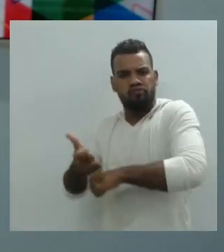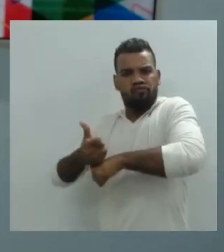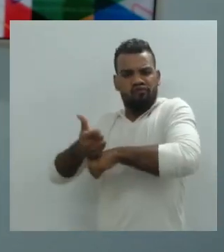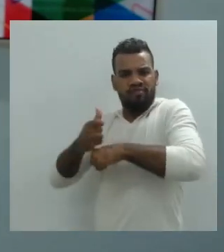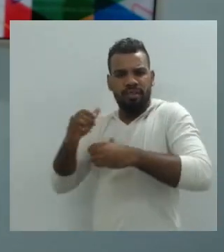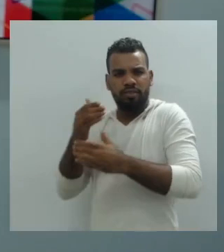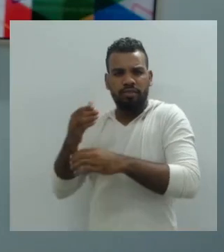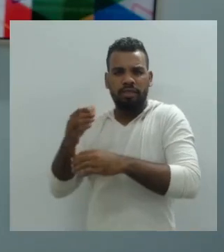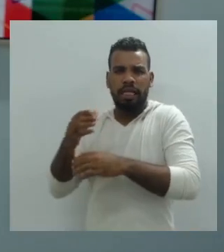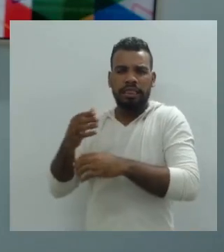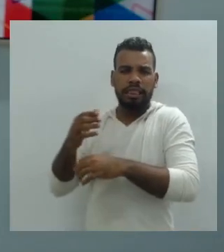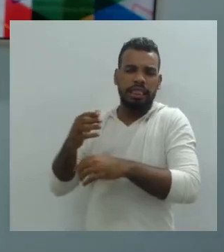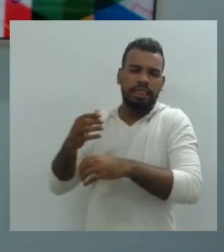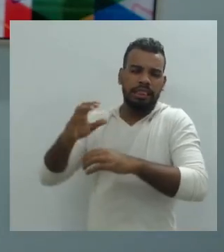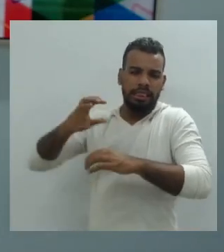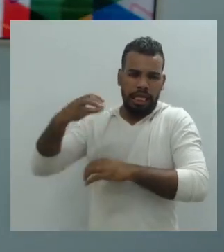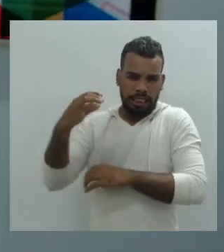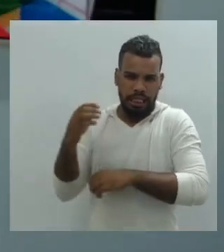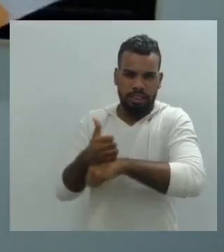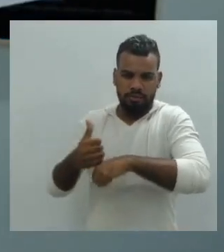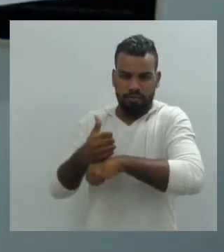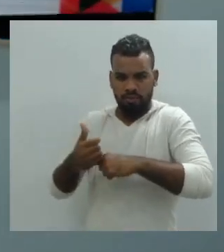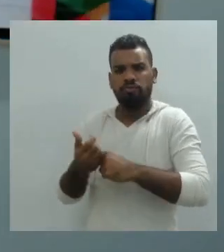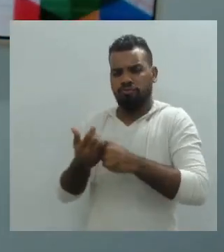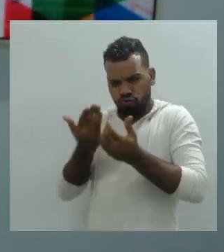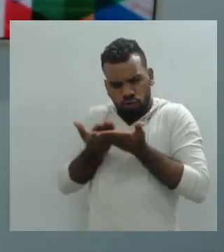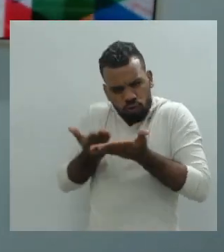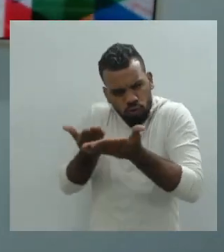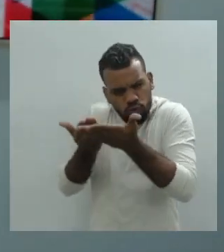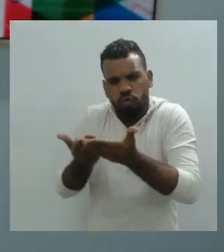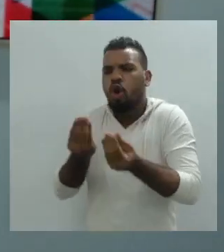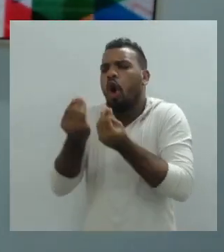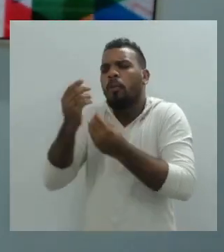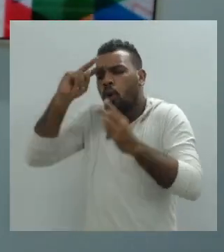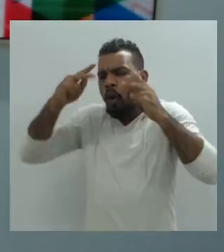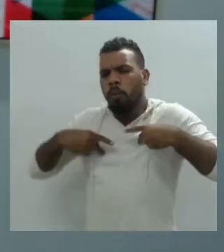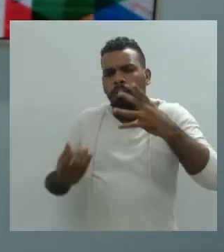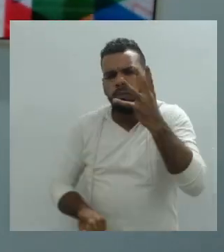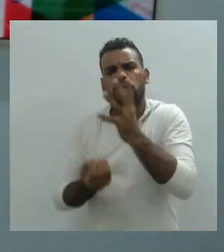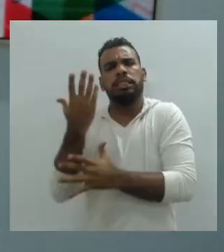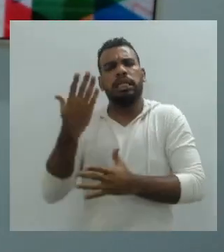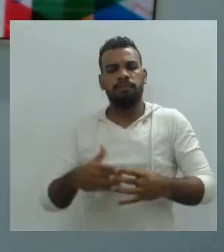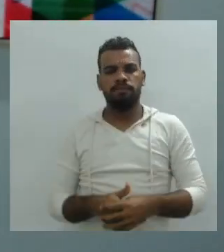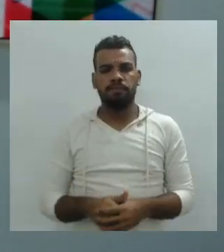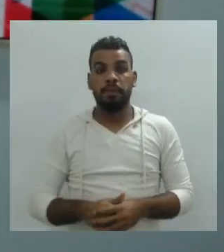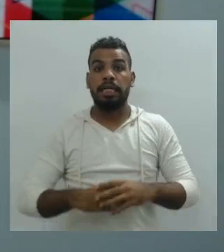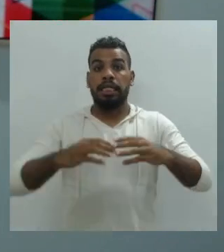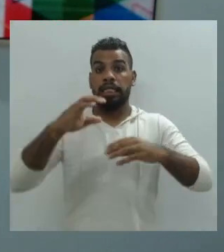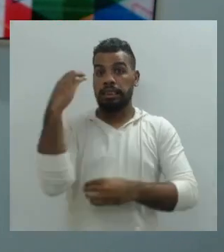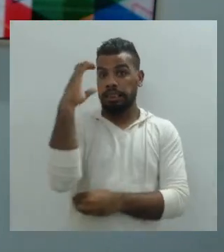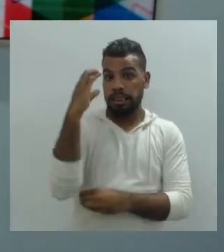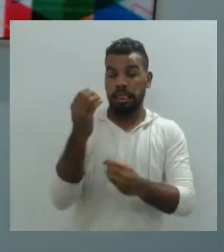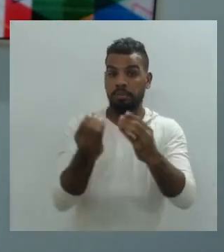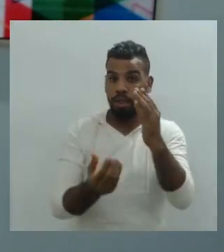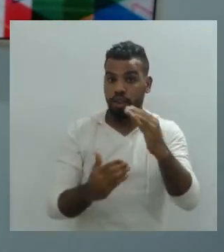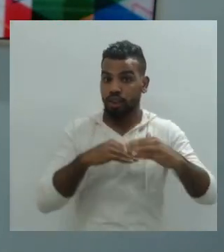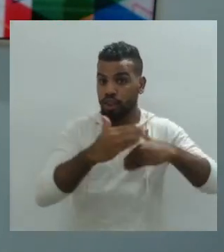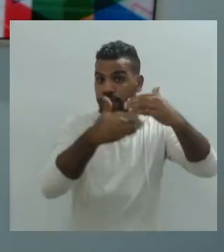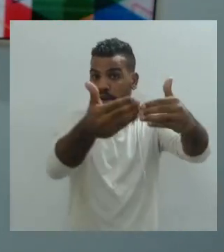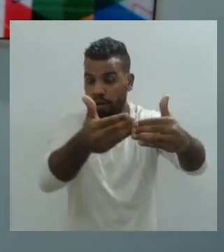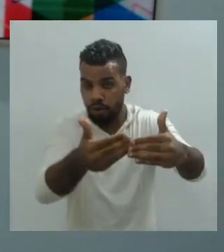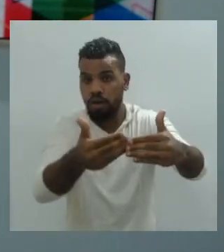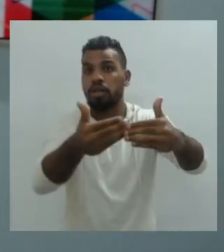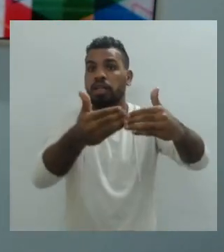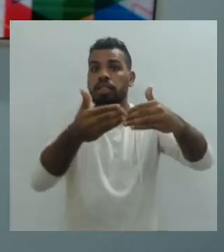descobrir como se deu a origem do ser humano na Terra. Quanto mais a ciência se desenvolve, mais avançados são os